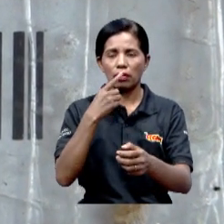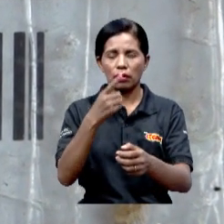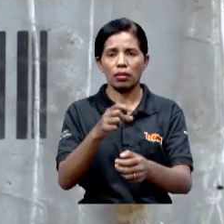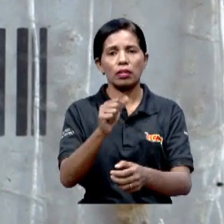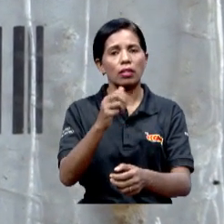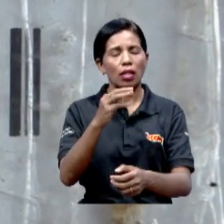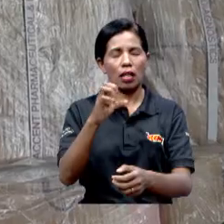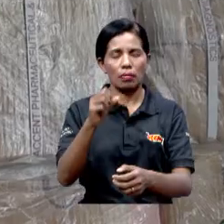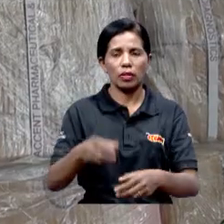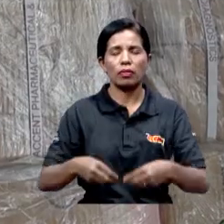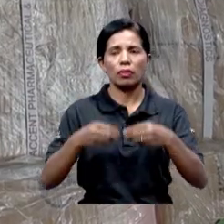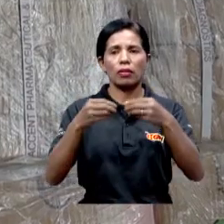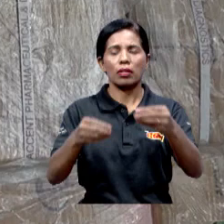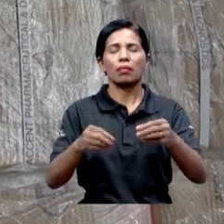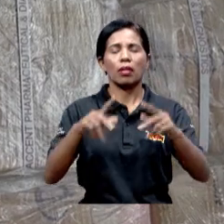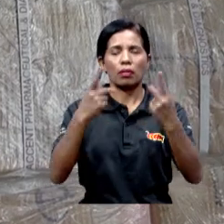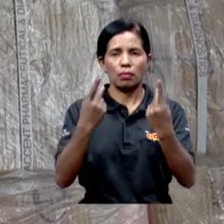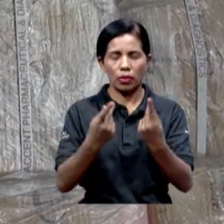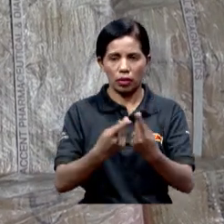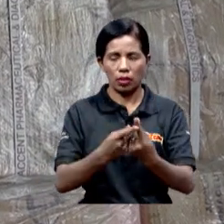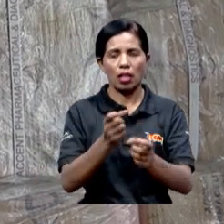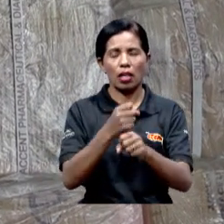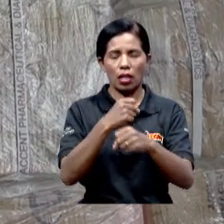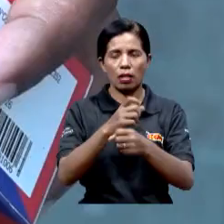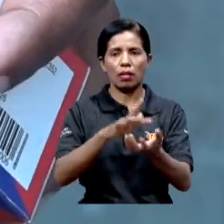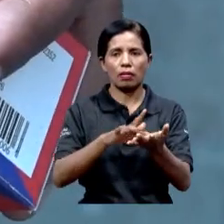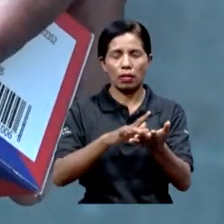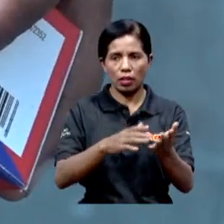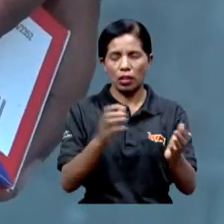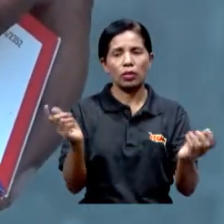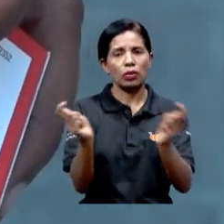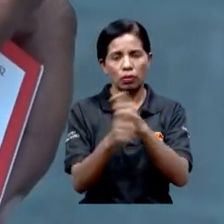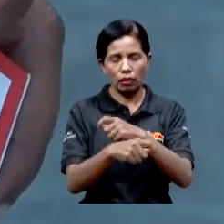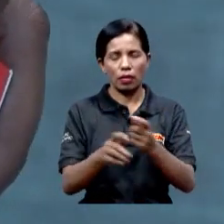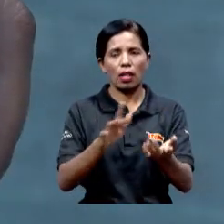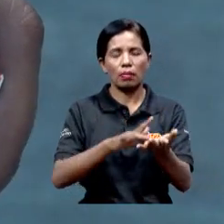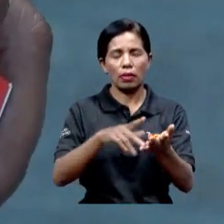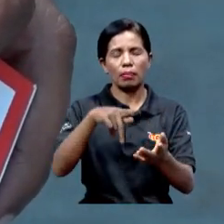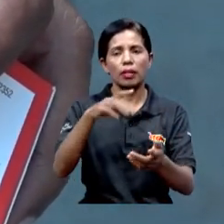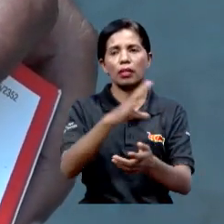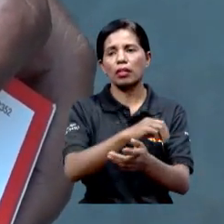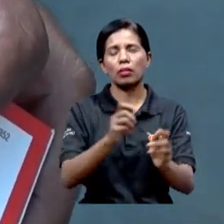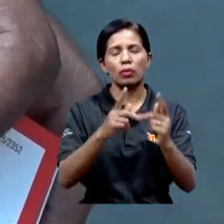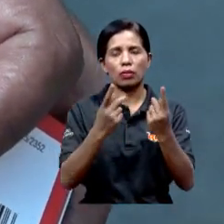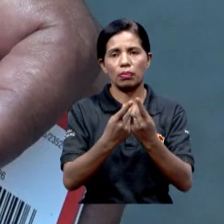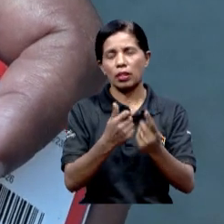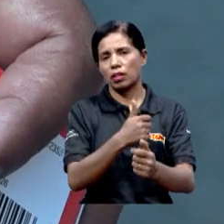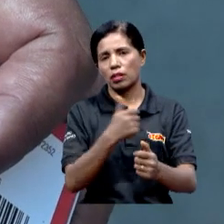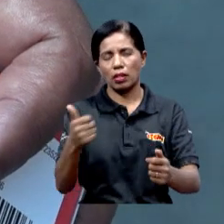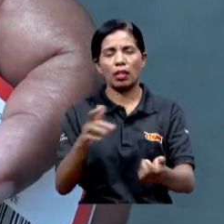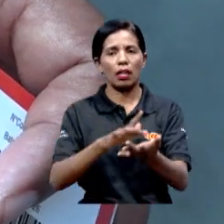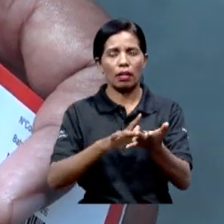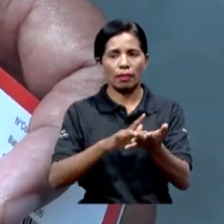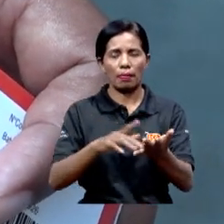Rosames fo na samada ba companhia nebe produz atu substitui fali ai moruk paracetamol husi companhia seluk ai moruk